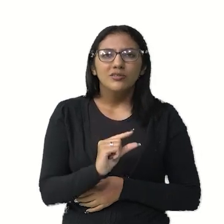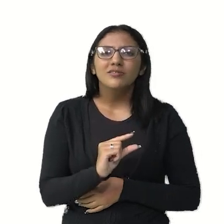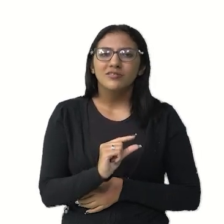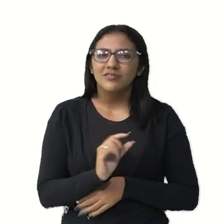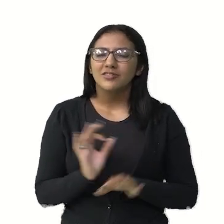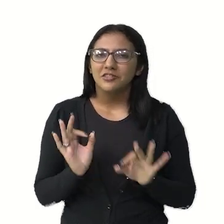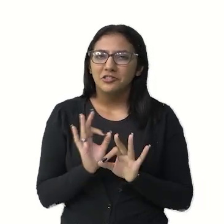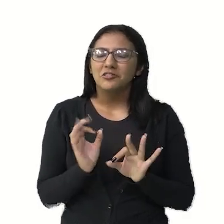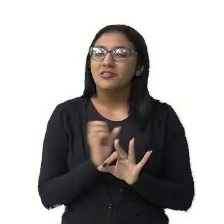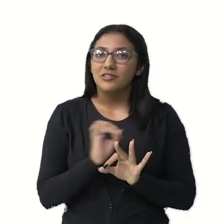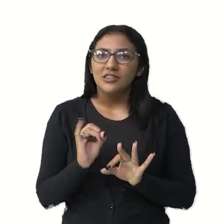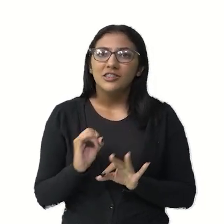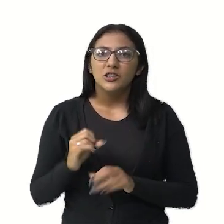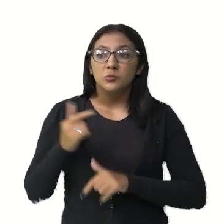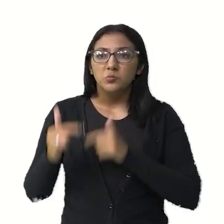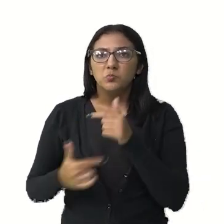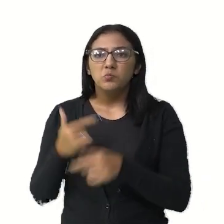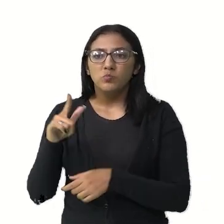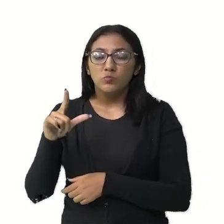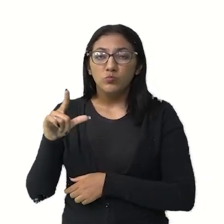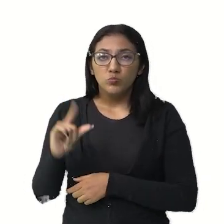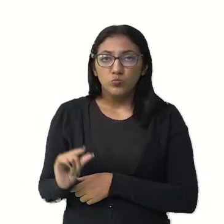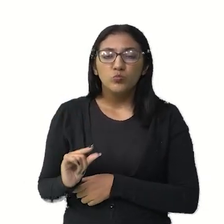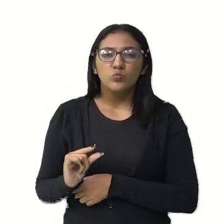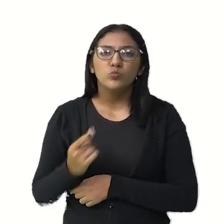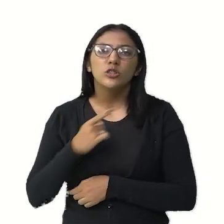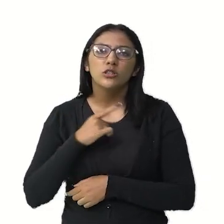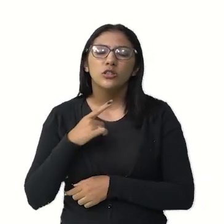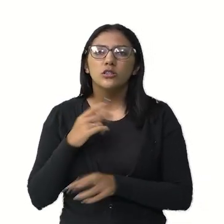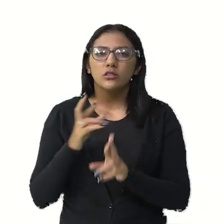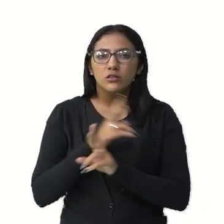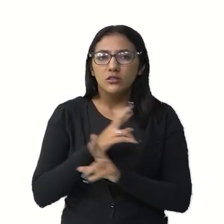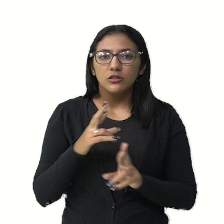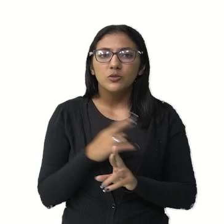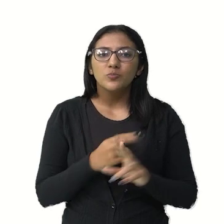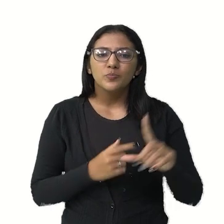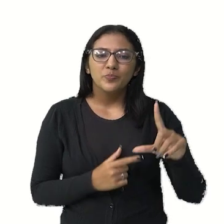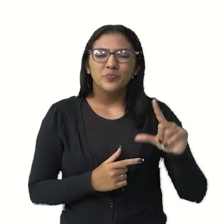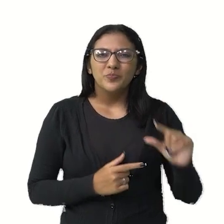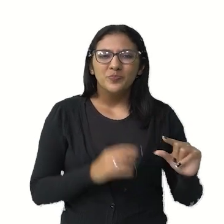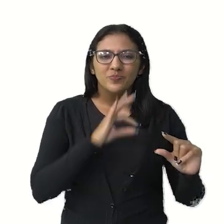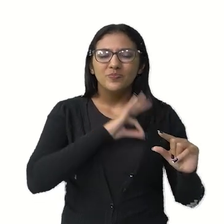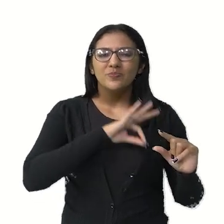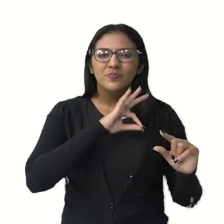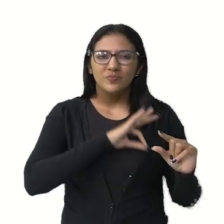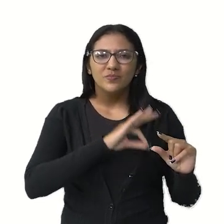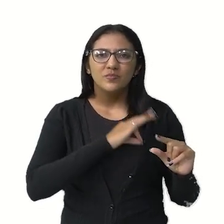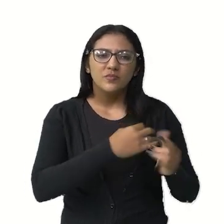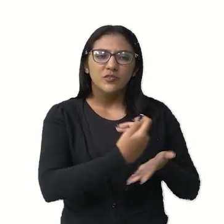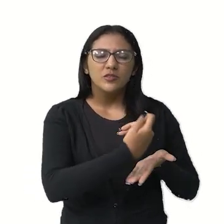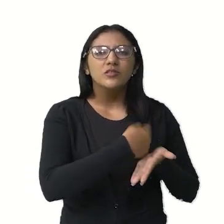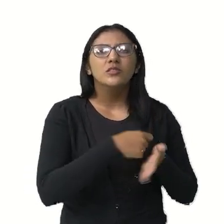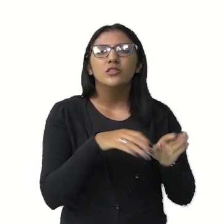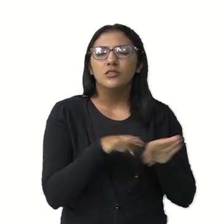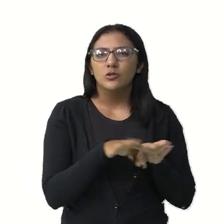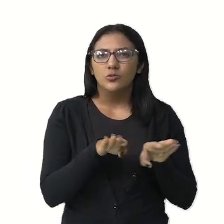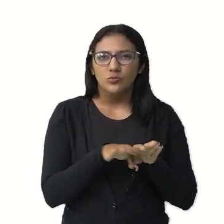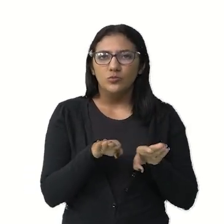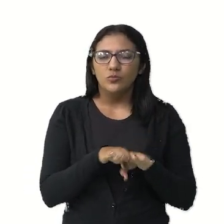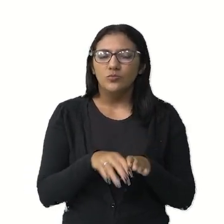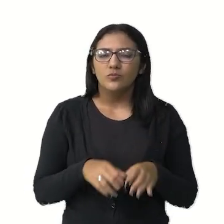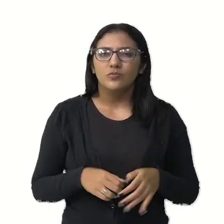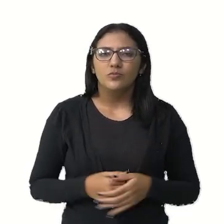né? Se ele trabalhou por menos tempo, é claro que o salário, né, o valor monetário também será reduzido, ele vai